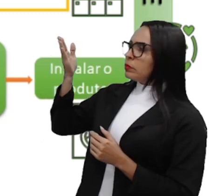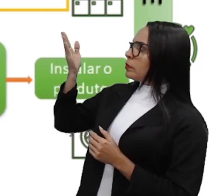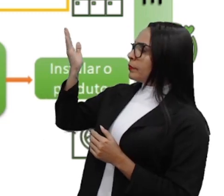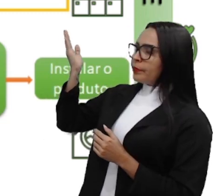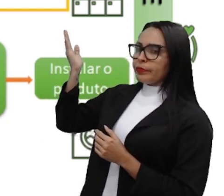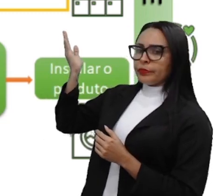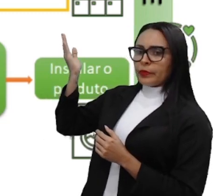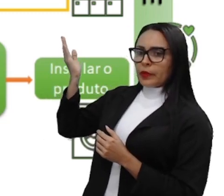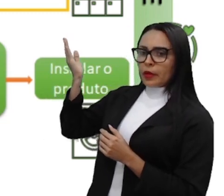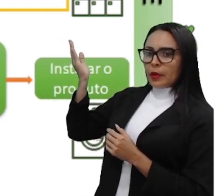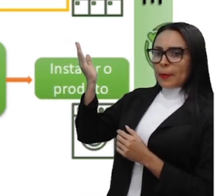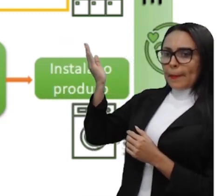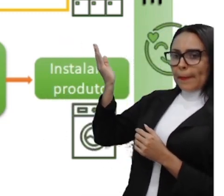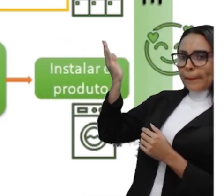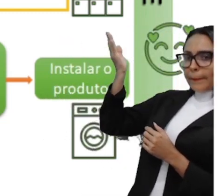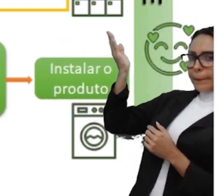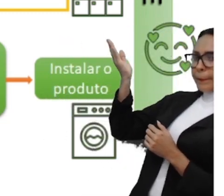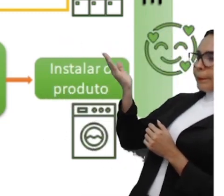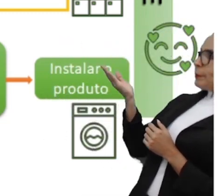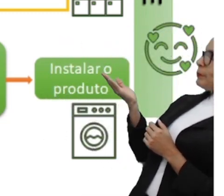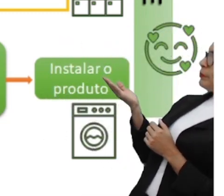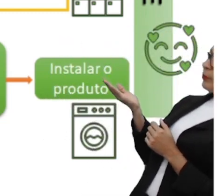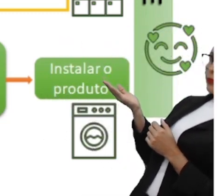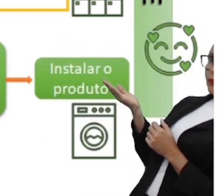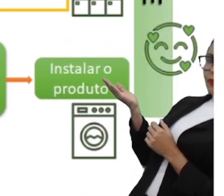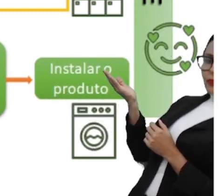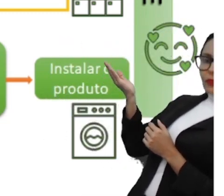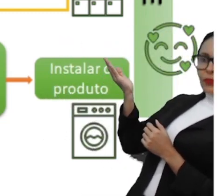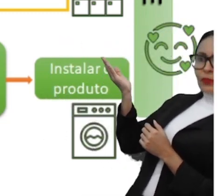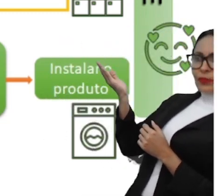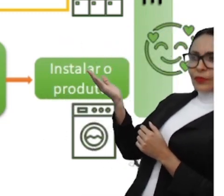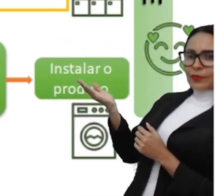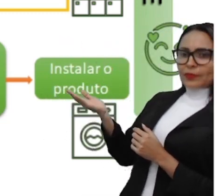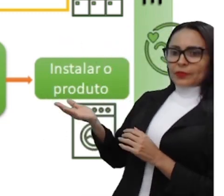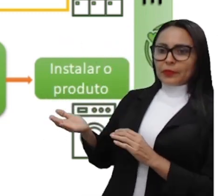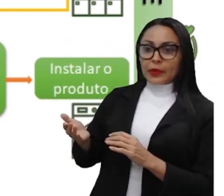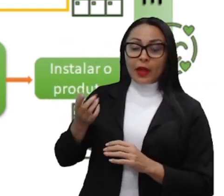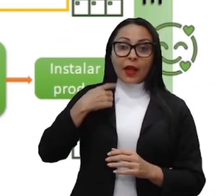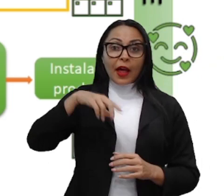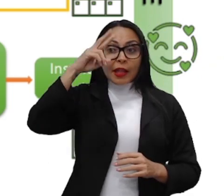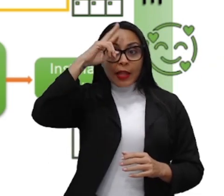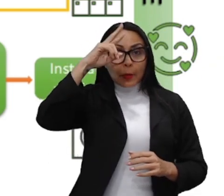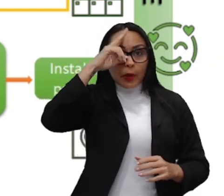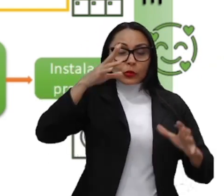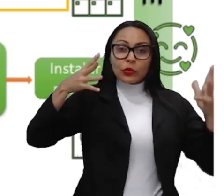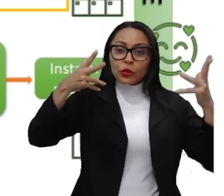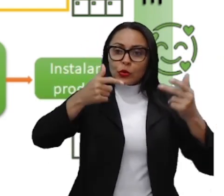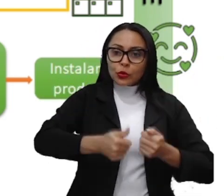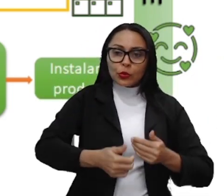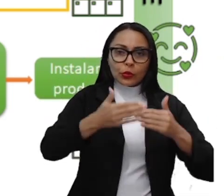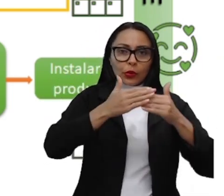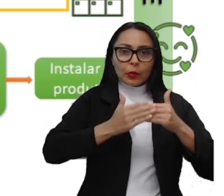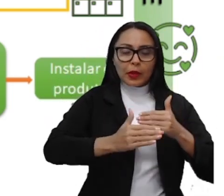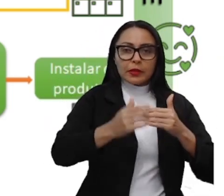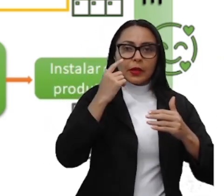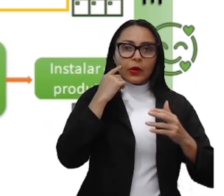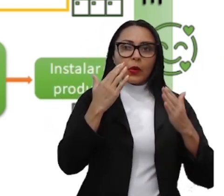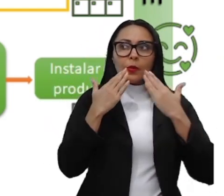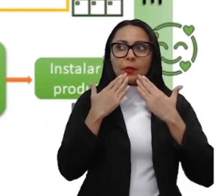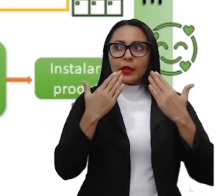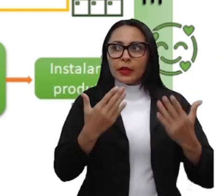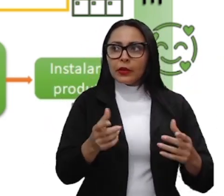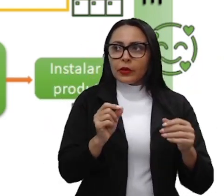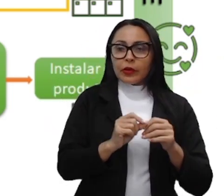um exemplo, né, do fluxo de expedição ou despacho. Lembrando que tudo começa com o pedido feito